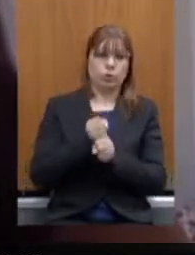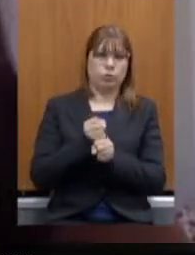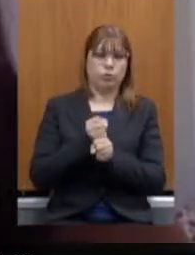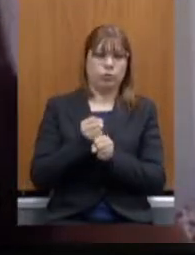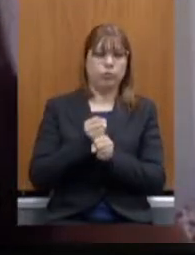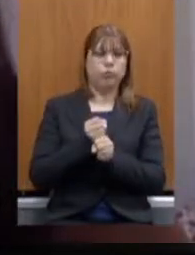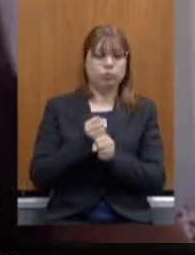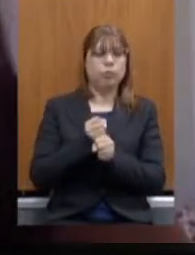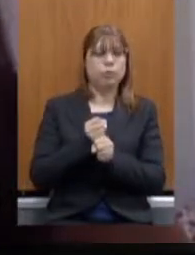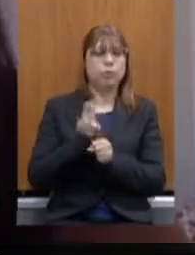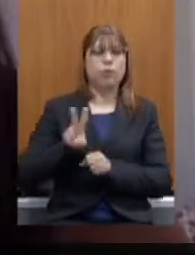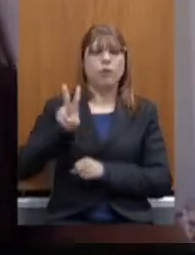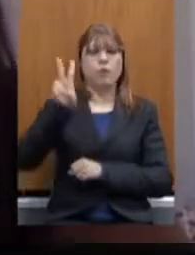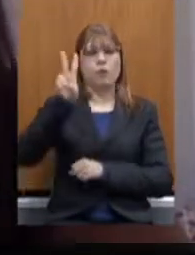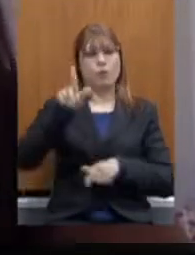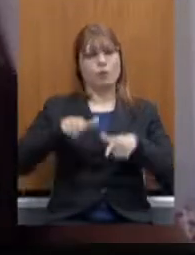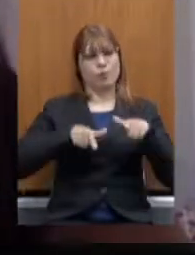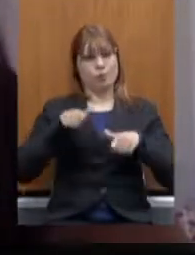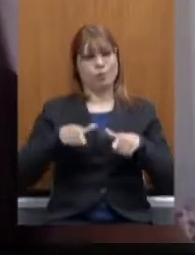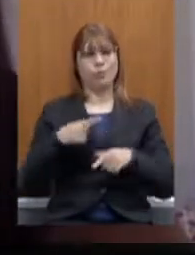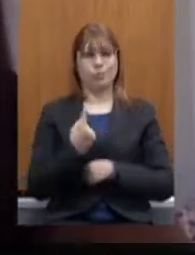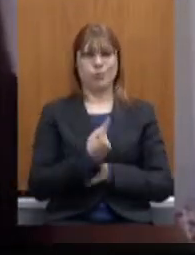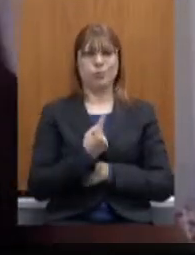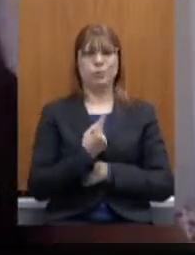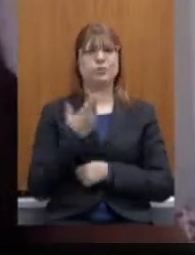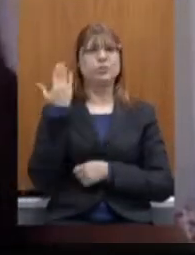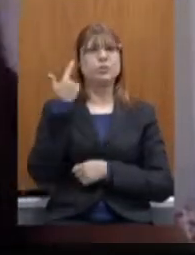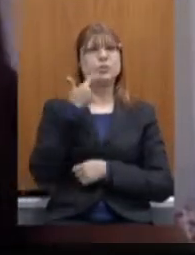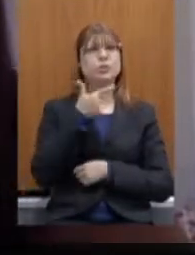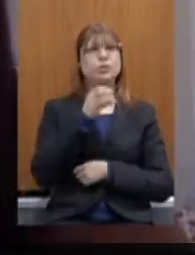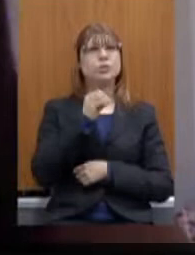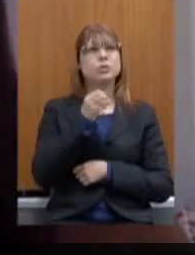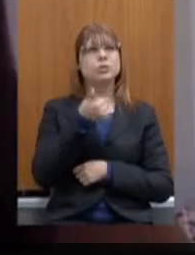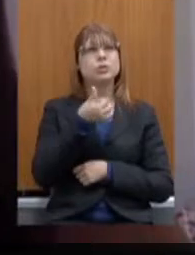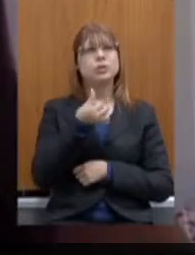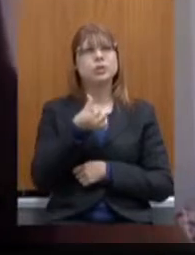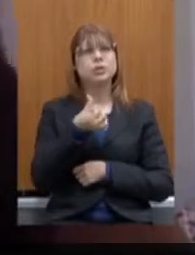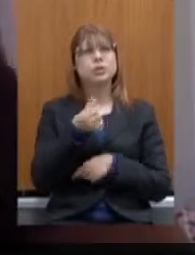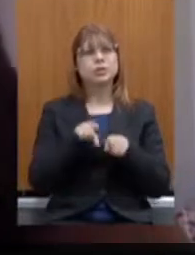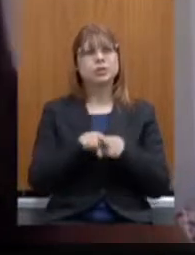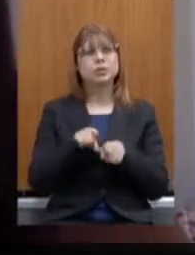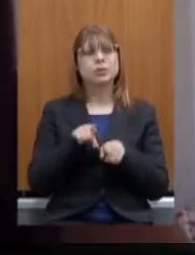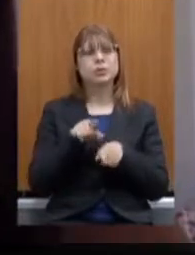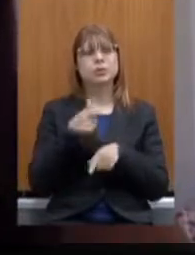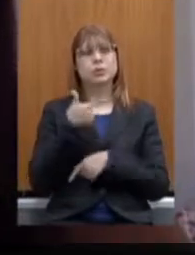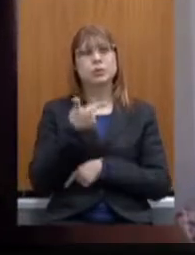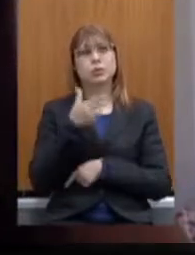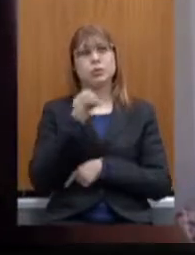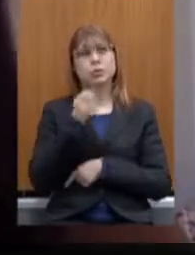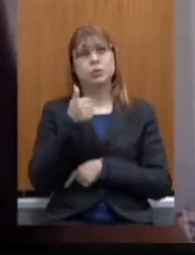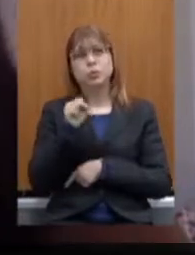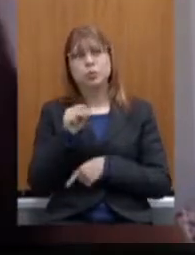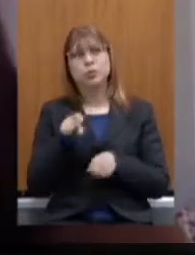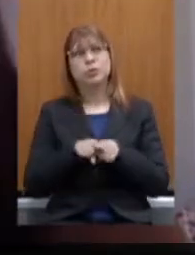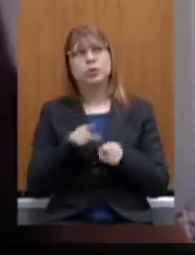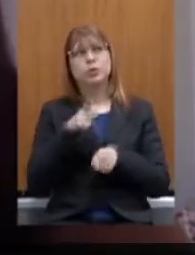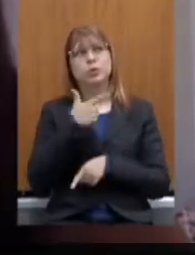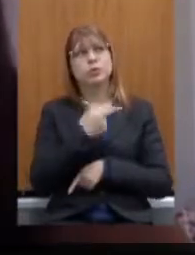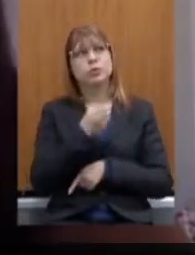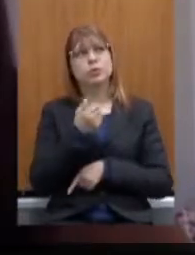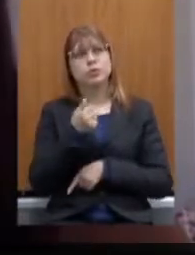nossa carreira em 2016 em 2018 fizemos greve 2015 fizemos uma greve também